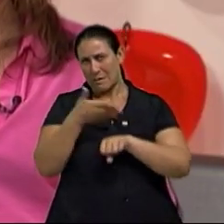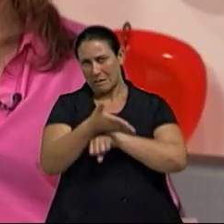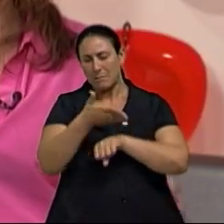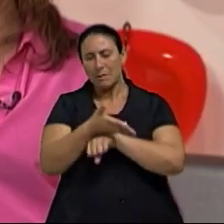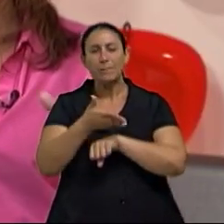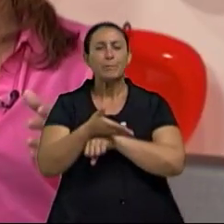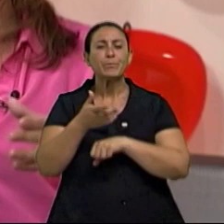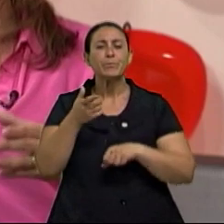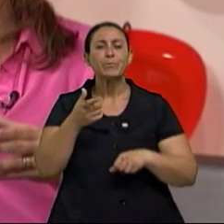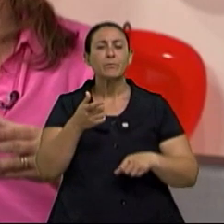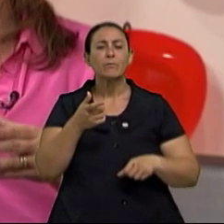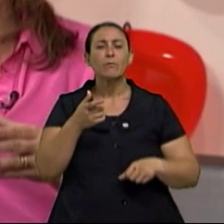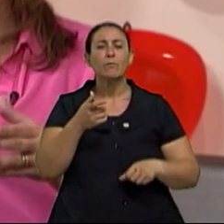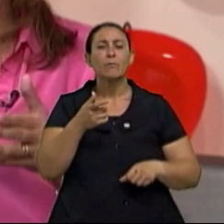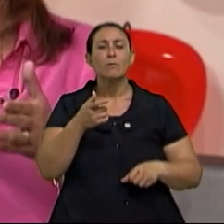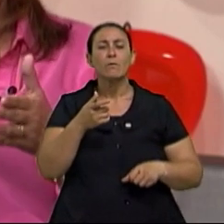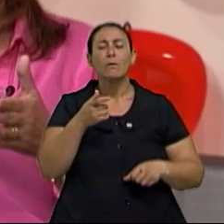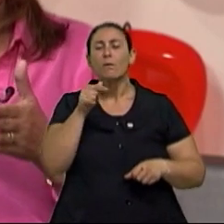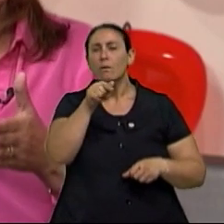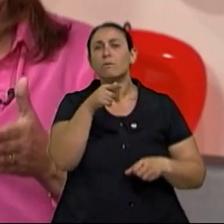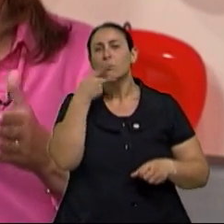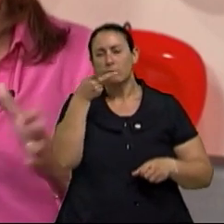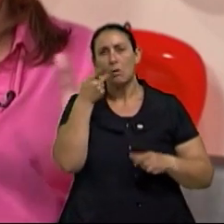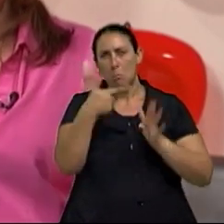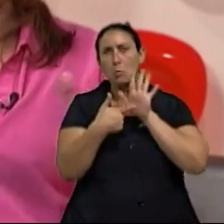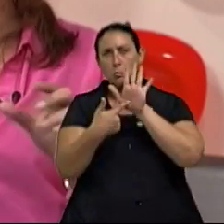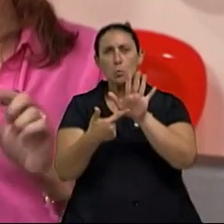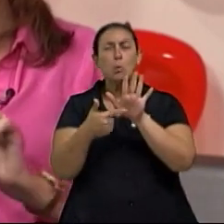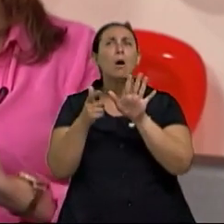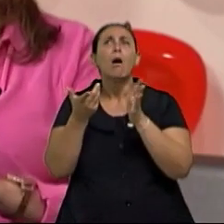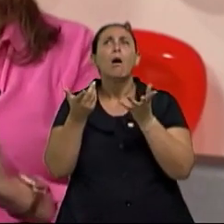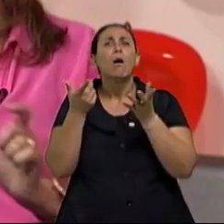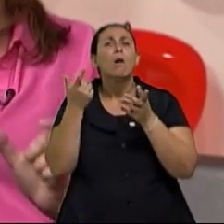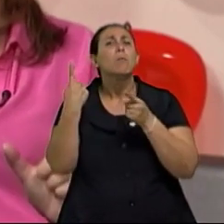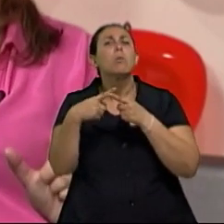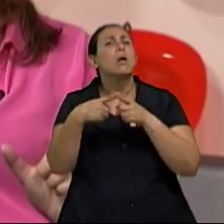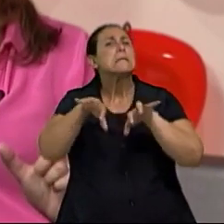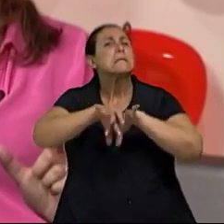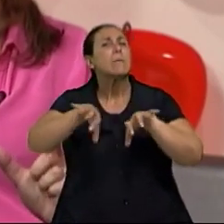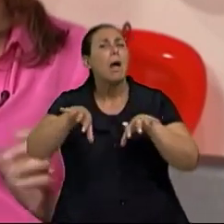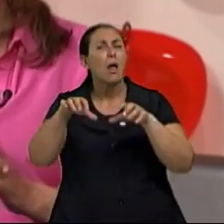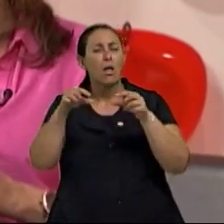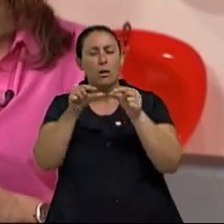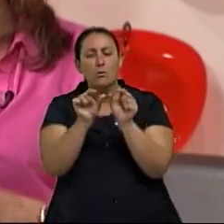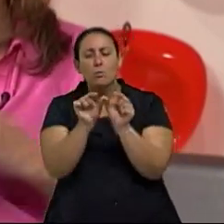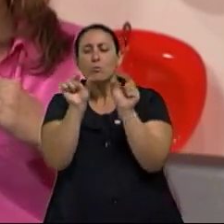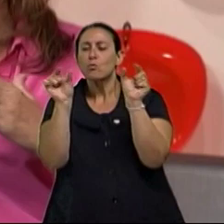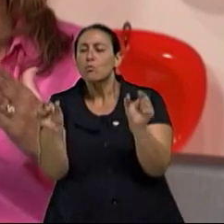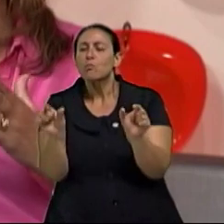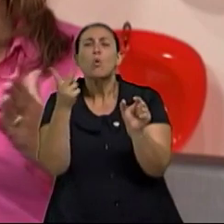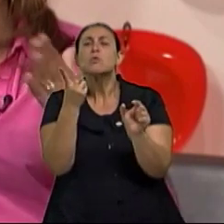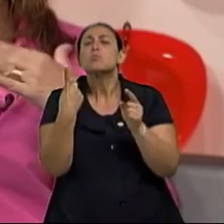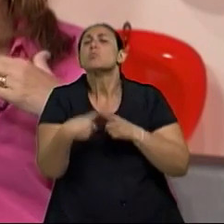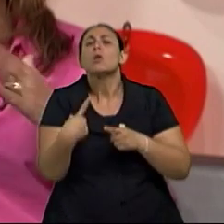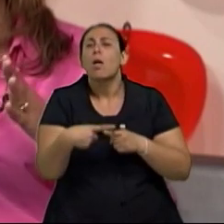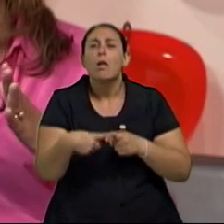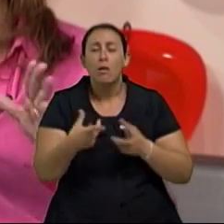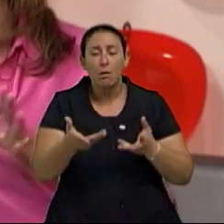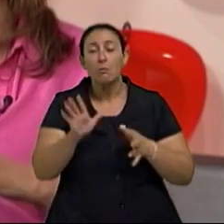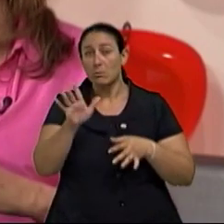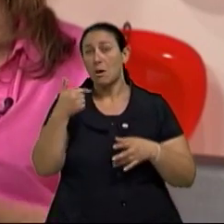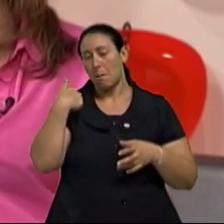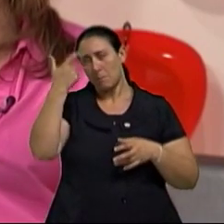projeto... É, se chegou, e por que separamos em dois tabletinhos? Eu pensando como